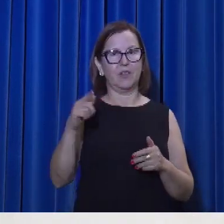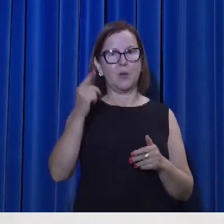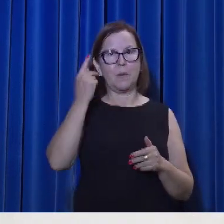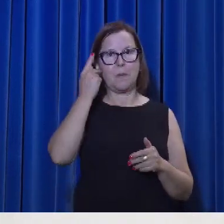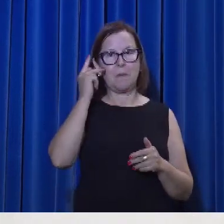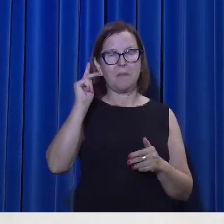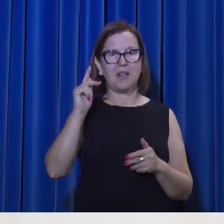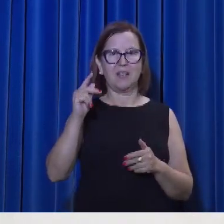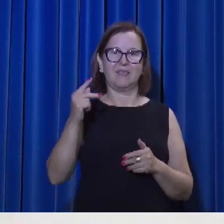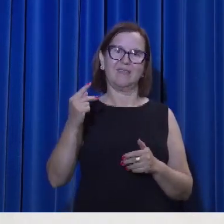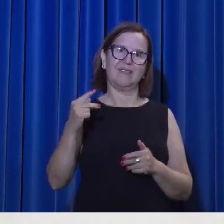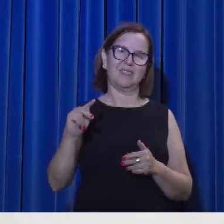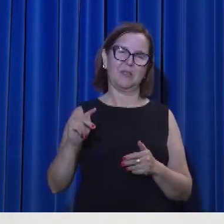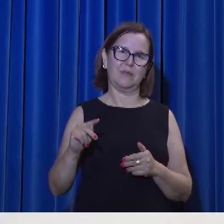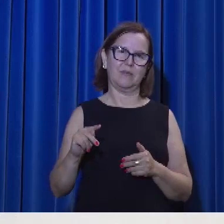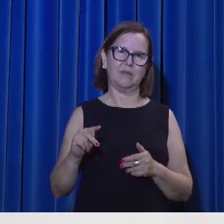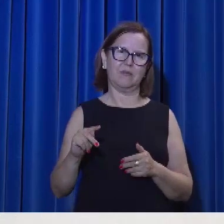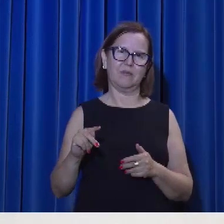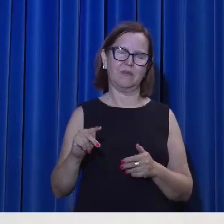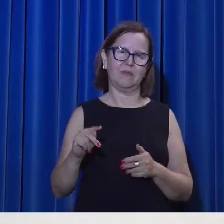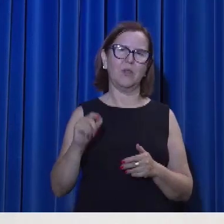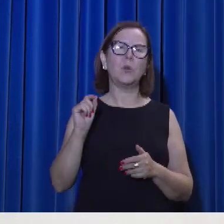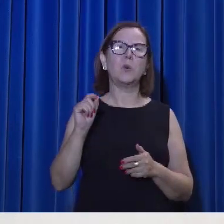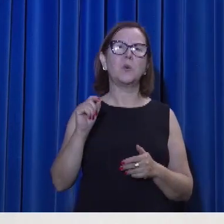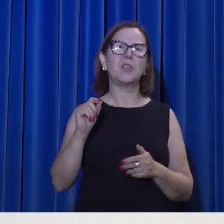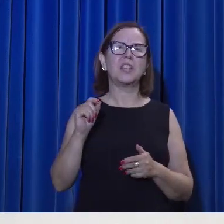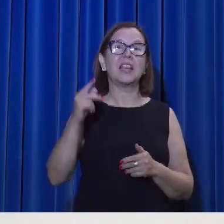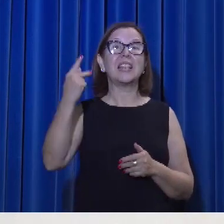o receberam. O que era seu